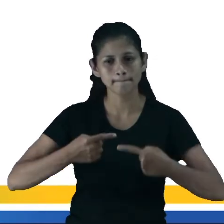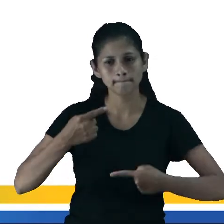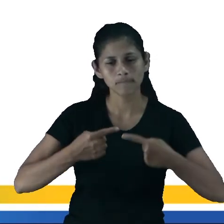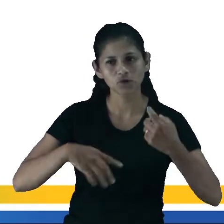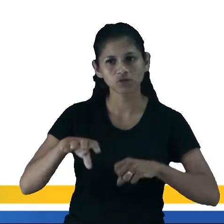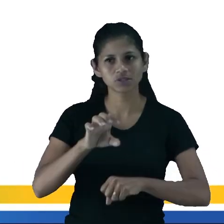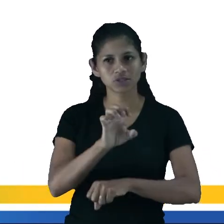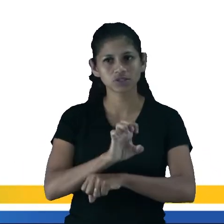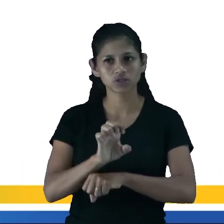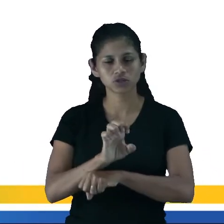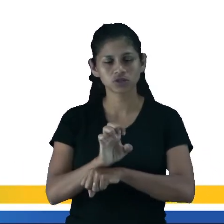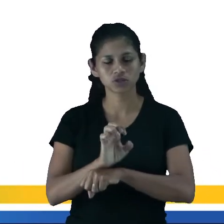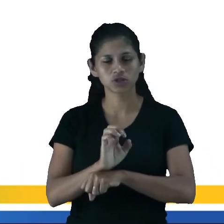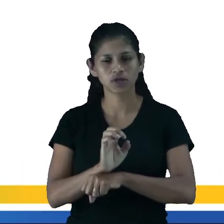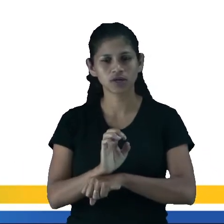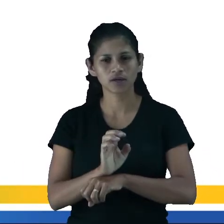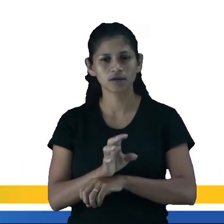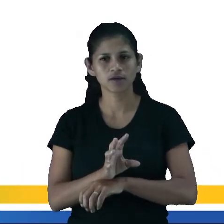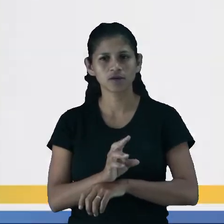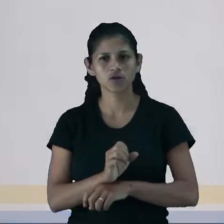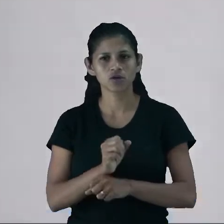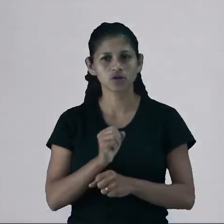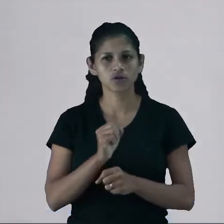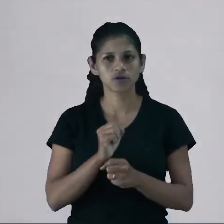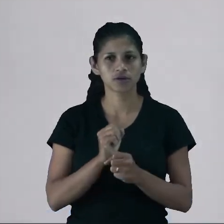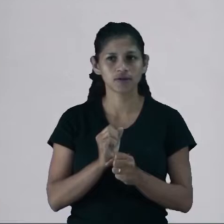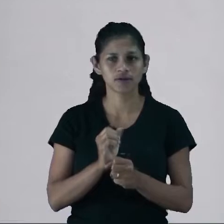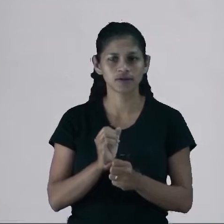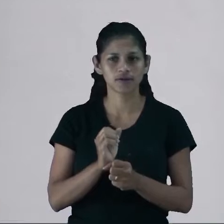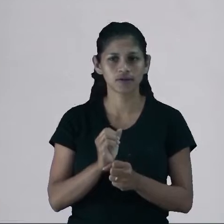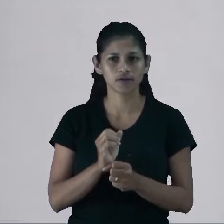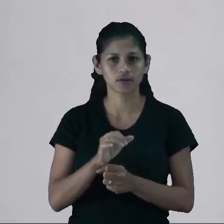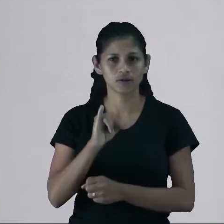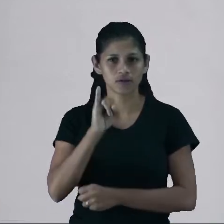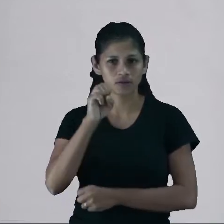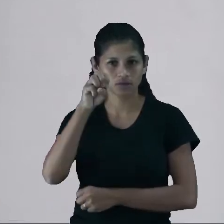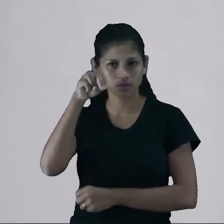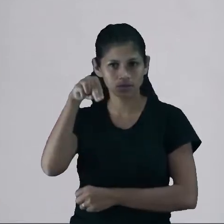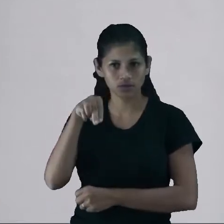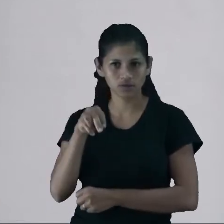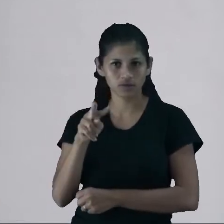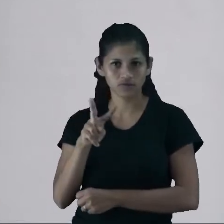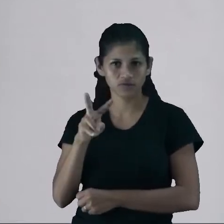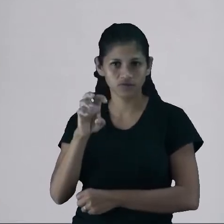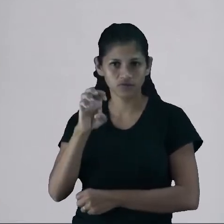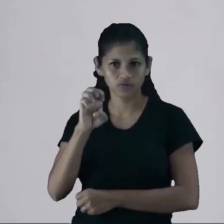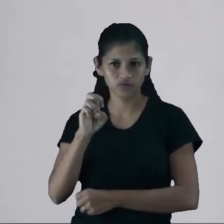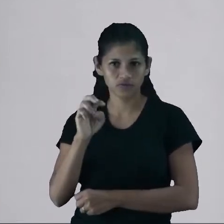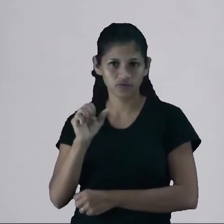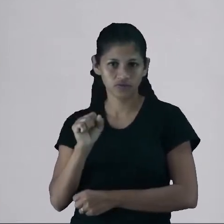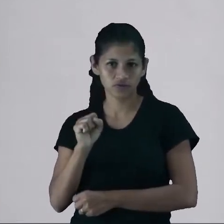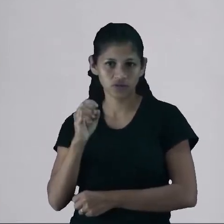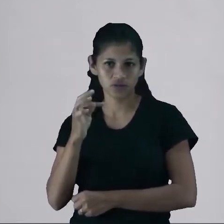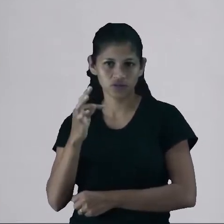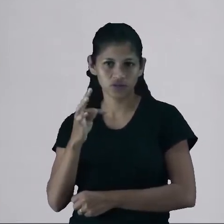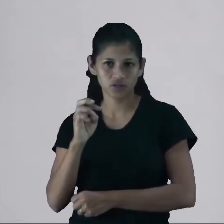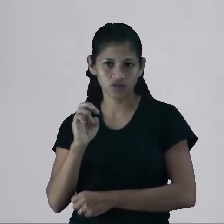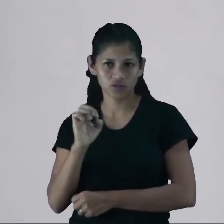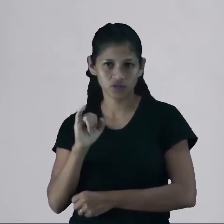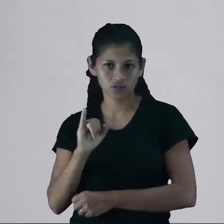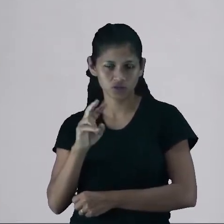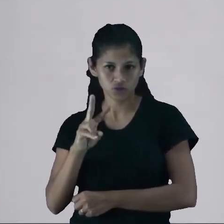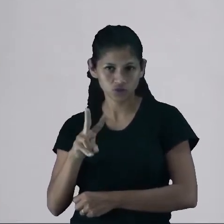na indústria automobilística. Então, a gente pode observar que isso não começou de agora,